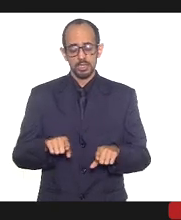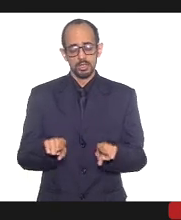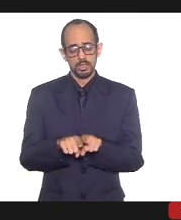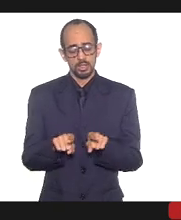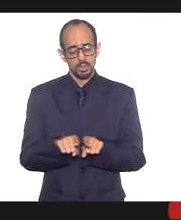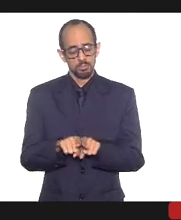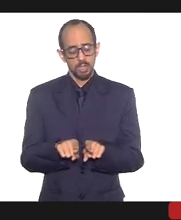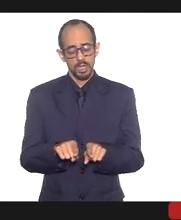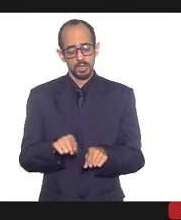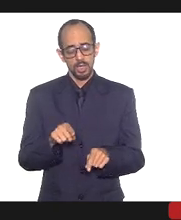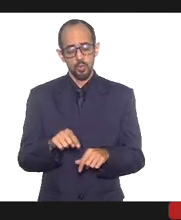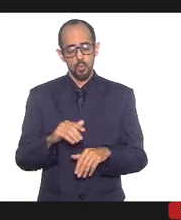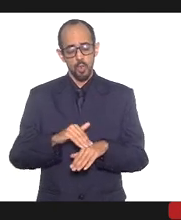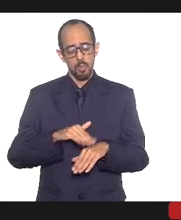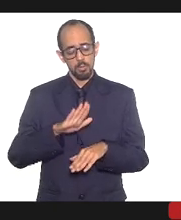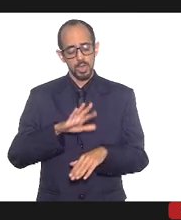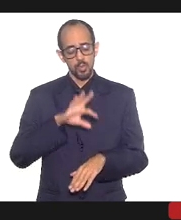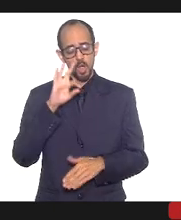aumento real